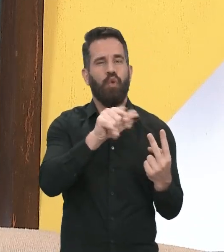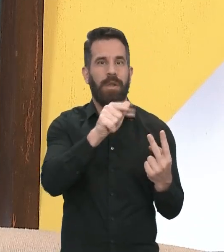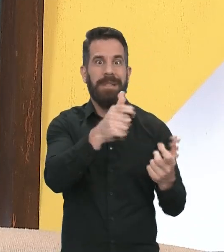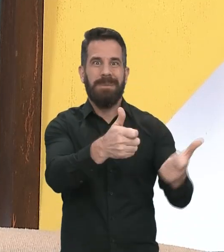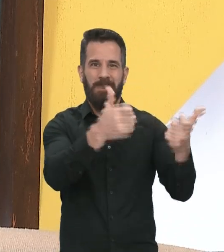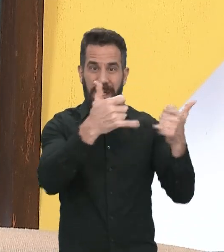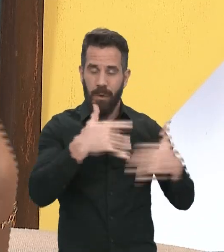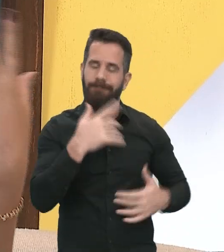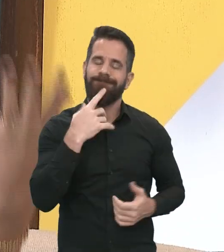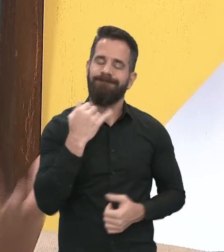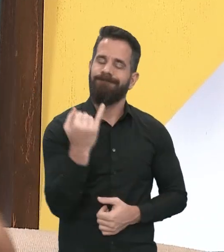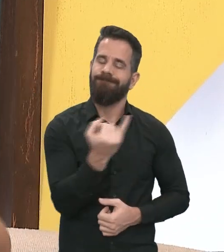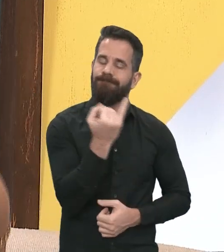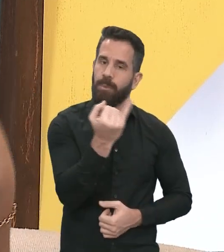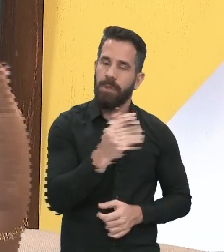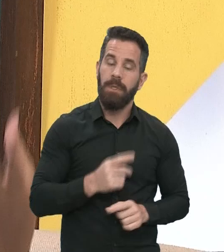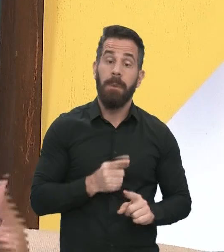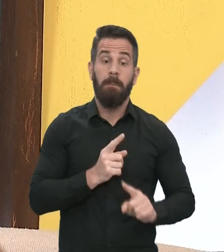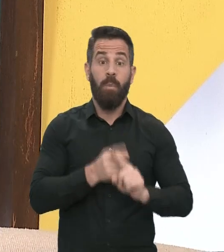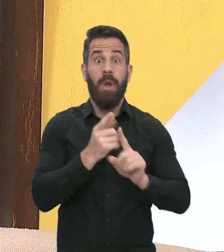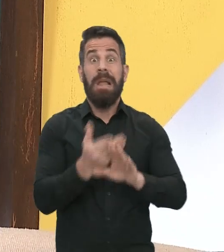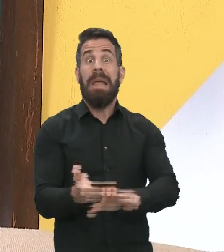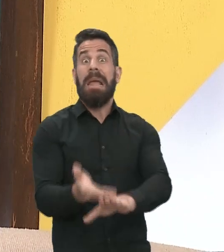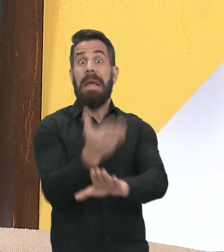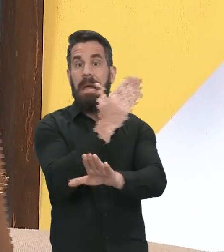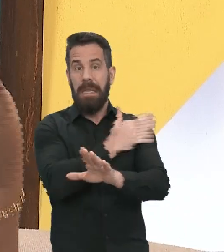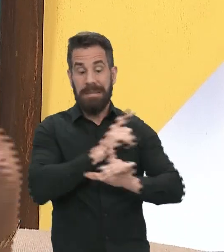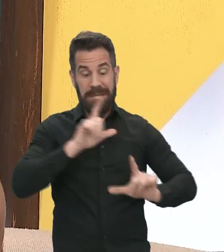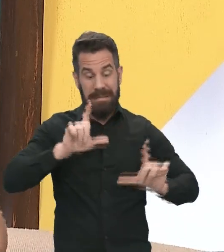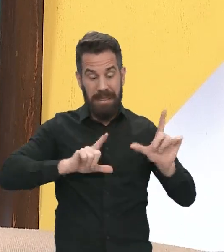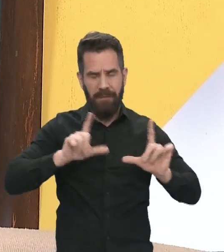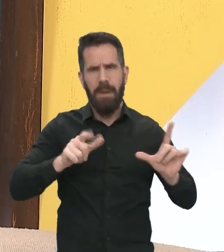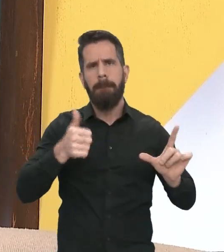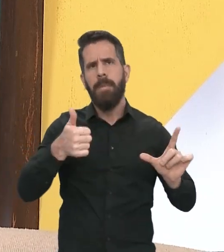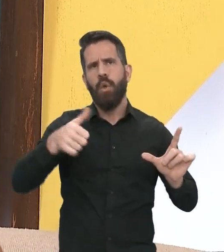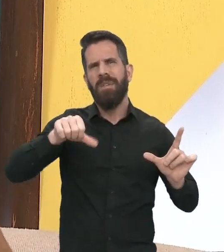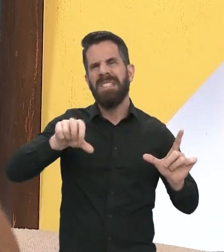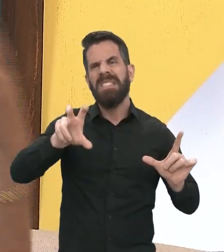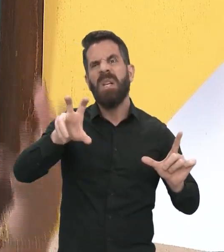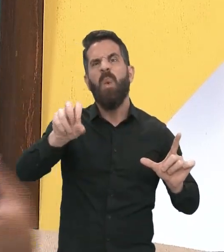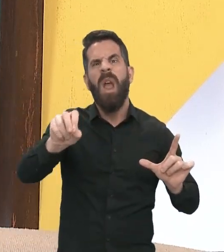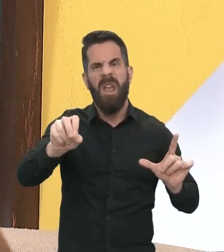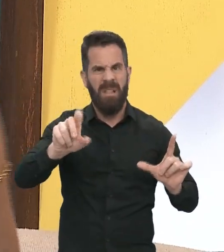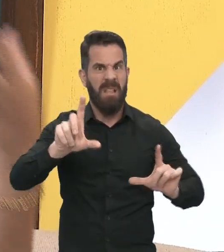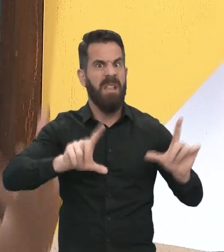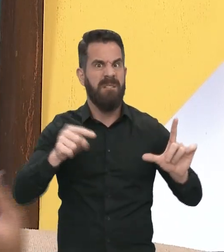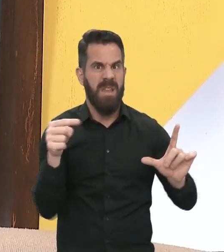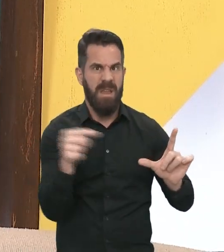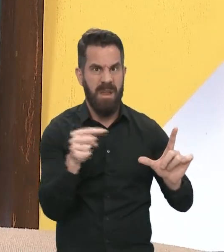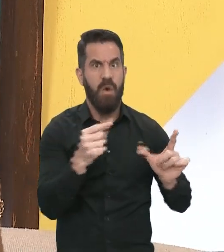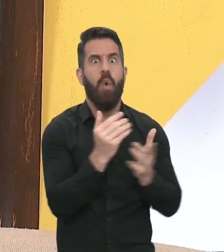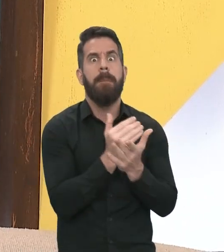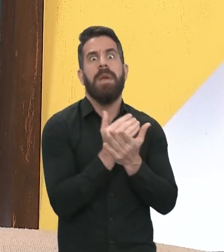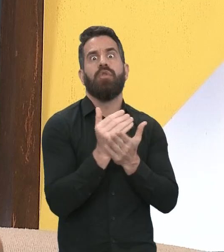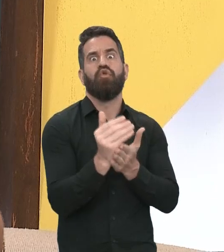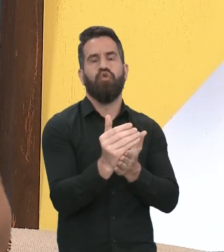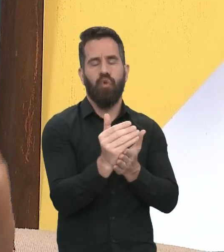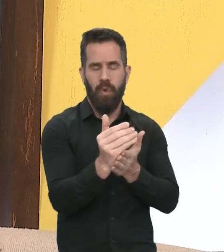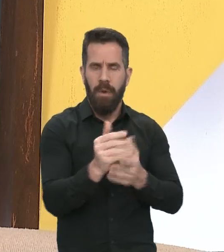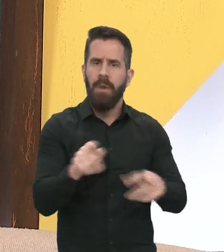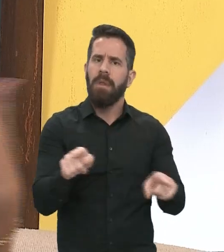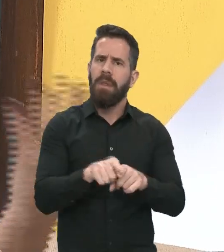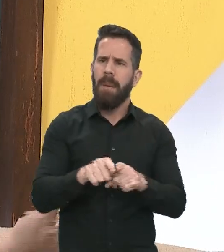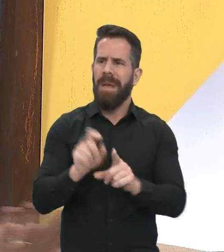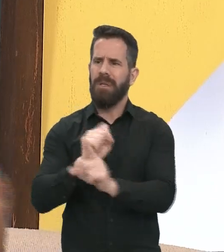Então, quando a TV surge lá em 1950, aproximadamente, também gera perguntas para a sociedade